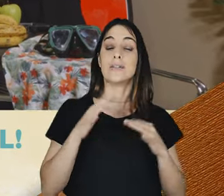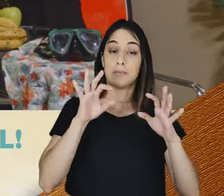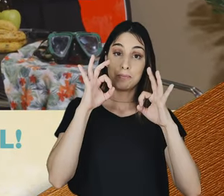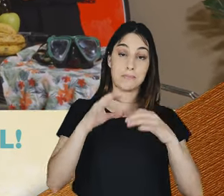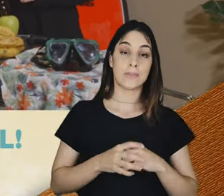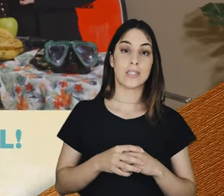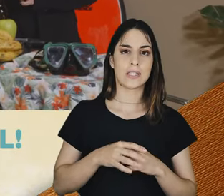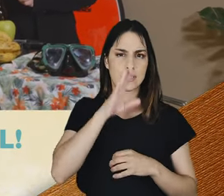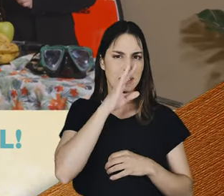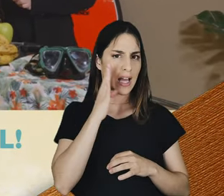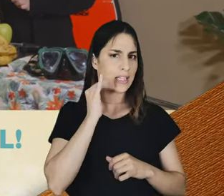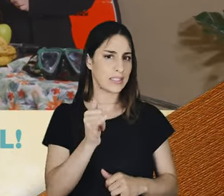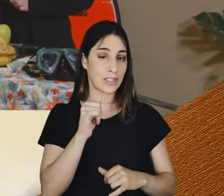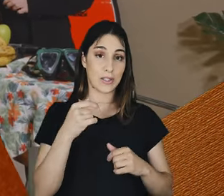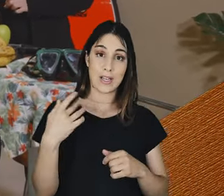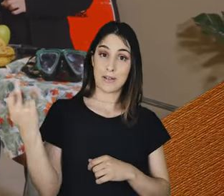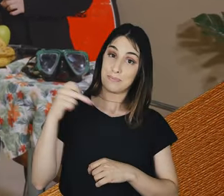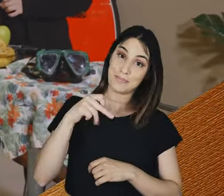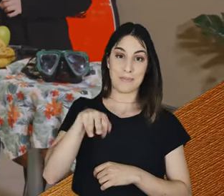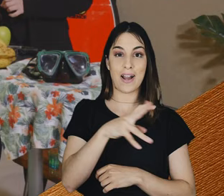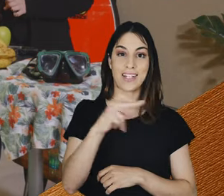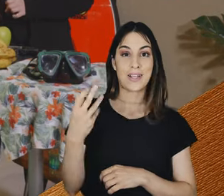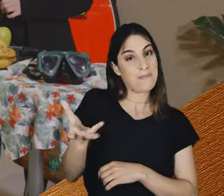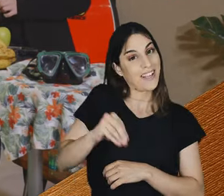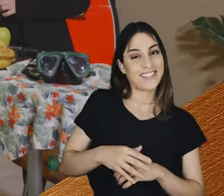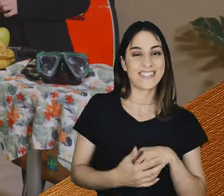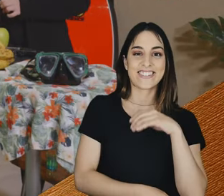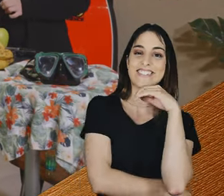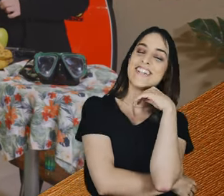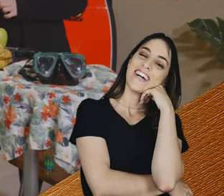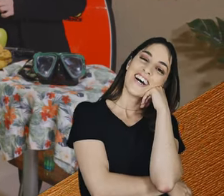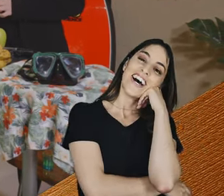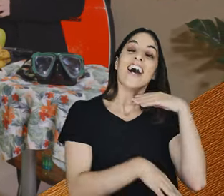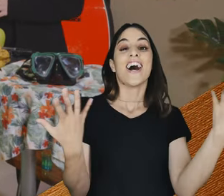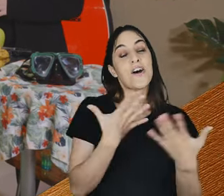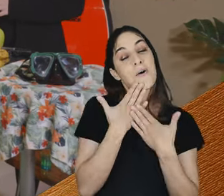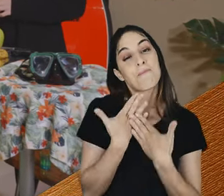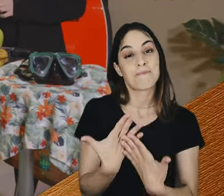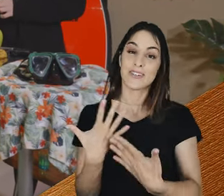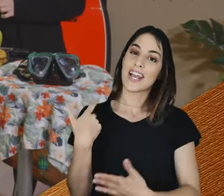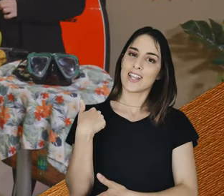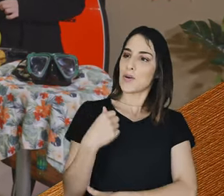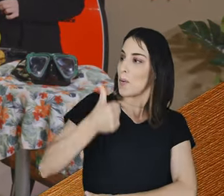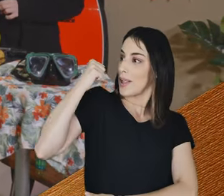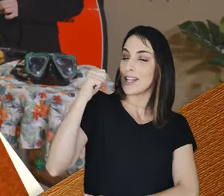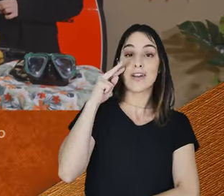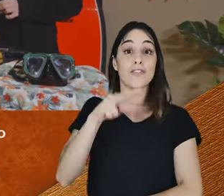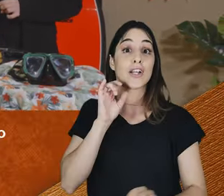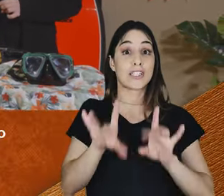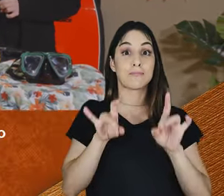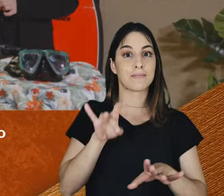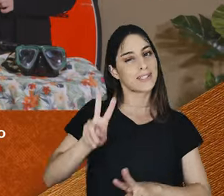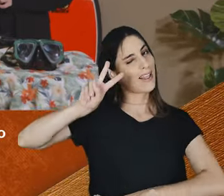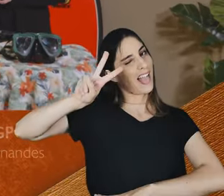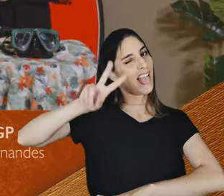Bem, se for assim, por mim a Marta vinha mais vezes. Não é? Muito obrigado, vou ali para trás ver o que é que se passa. Até ao próximo programa.